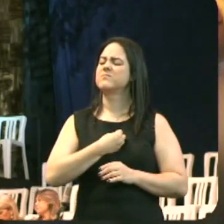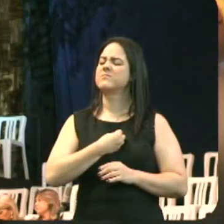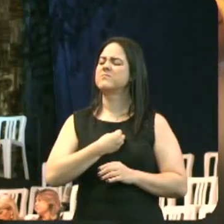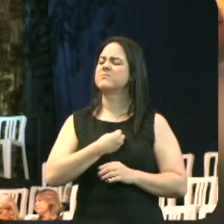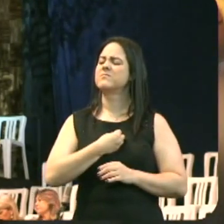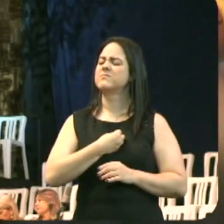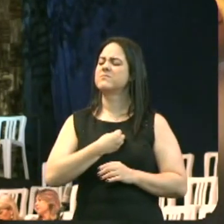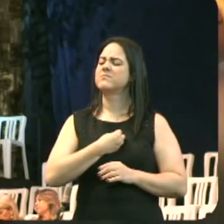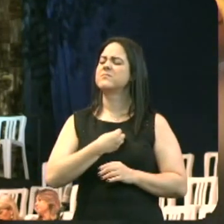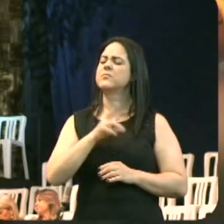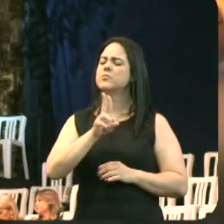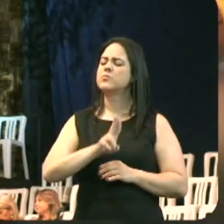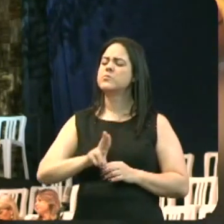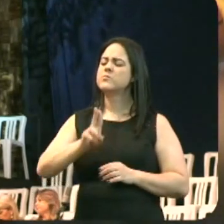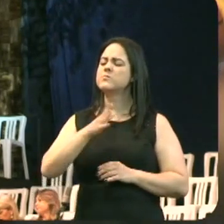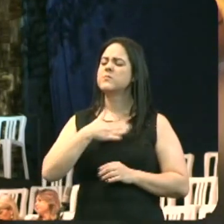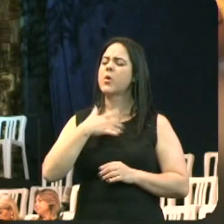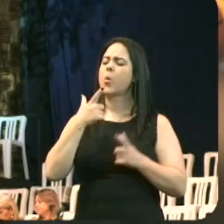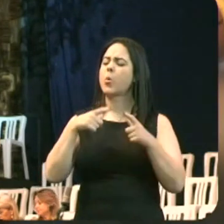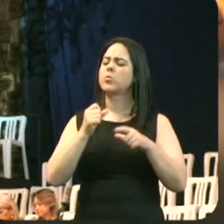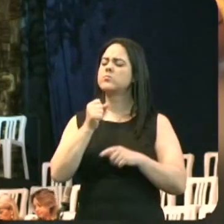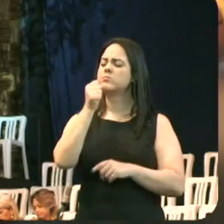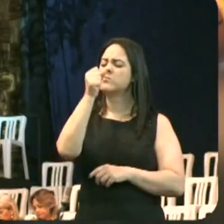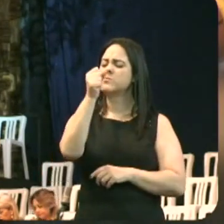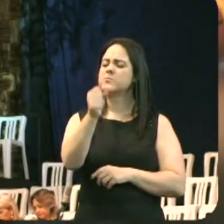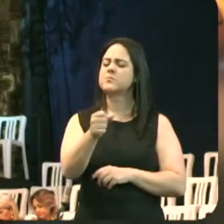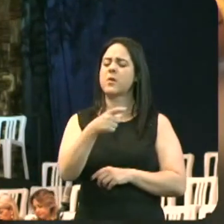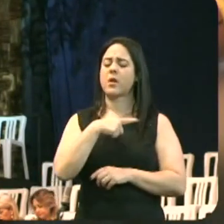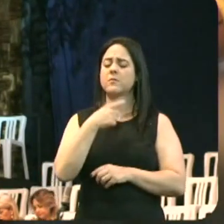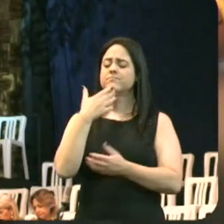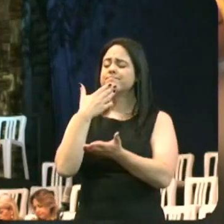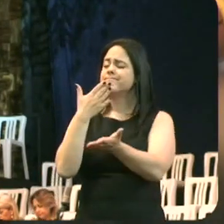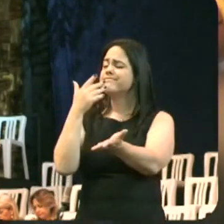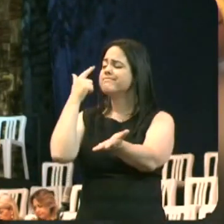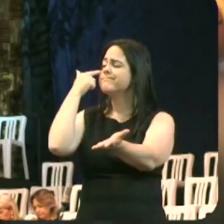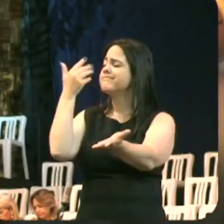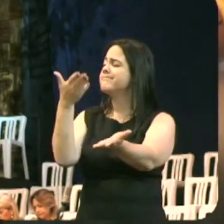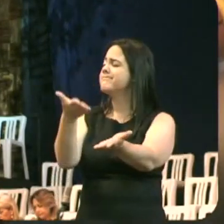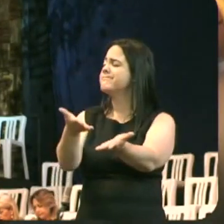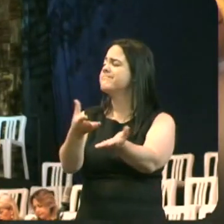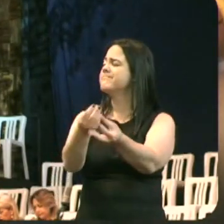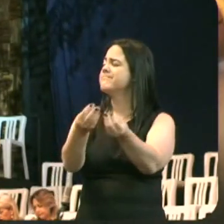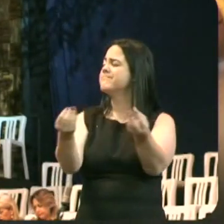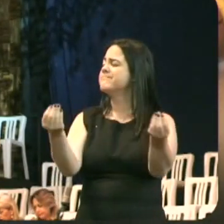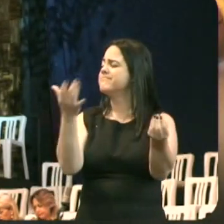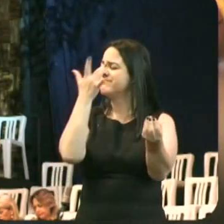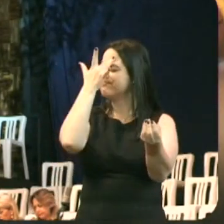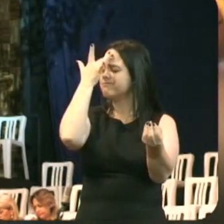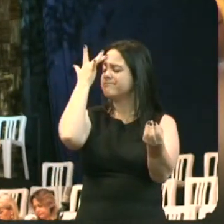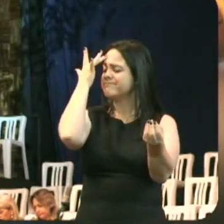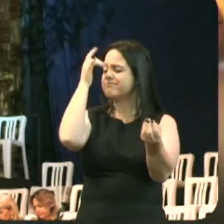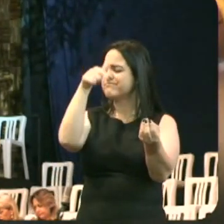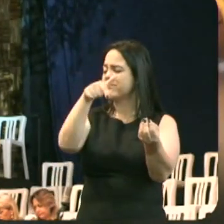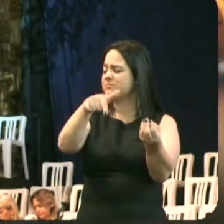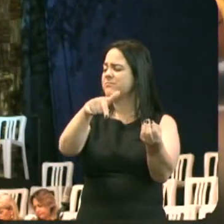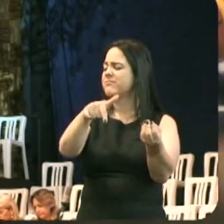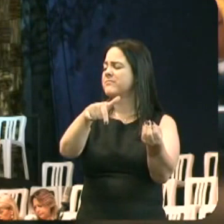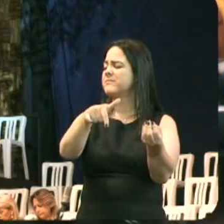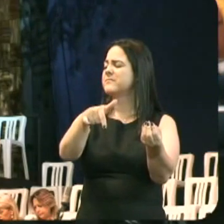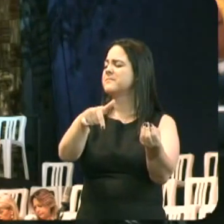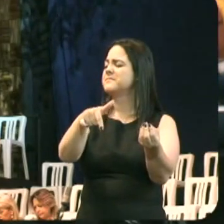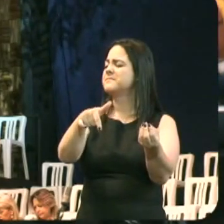me colocar. Pai querido, aqui tem uma multidão aqui na frente, gente